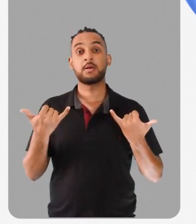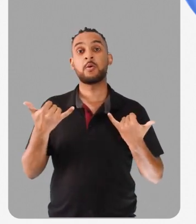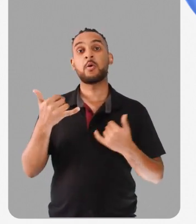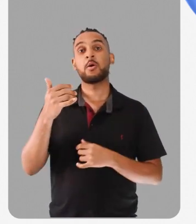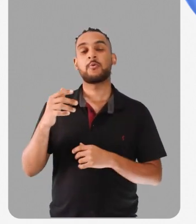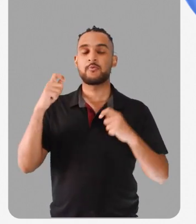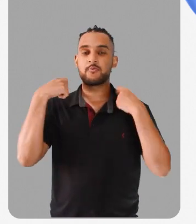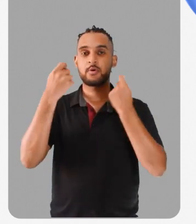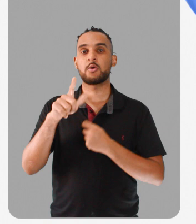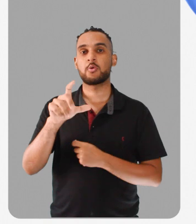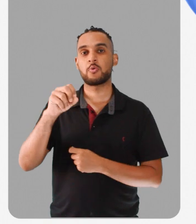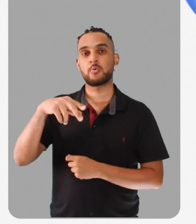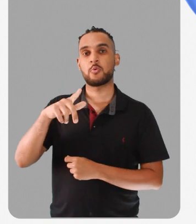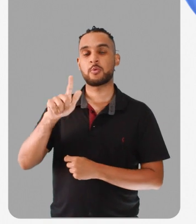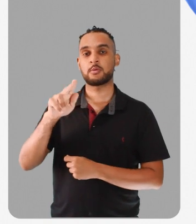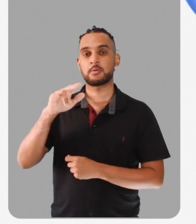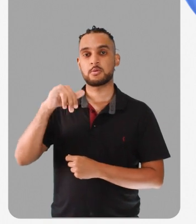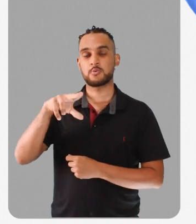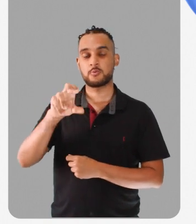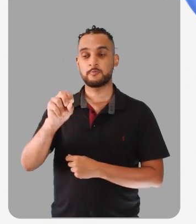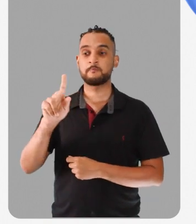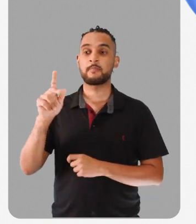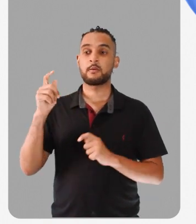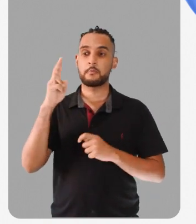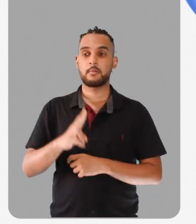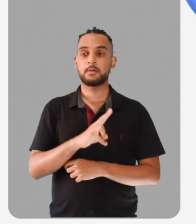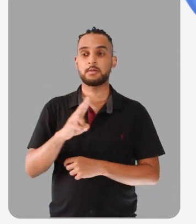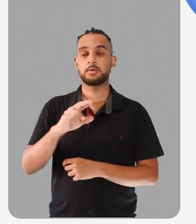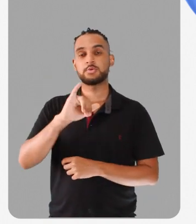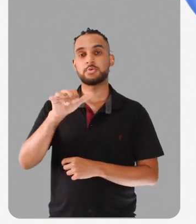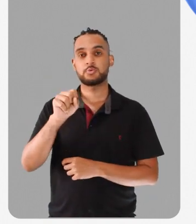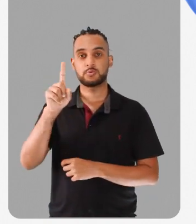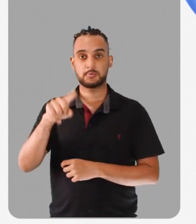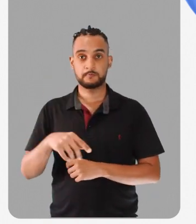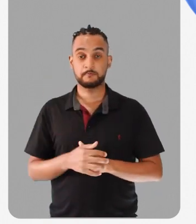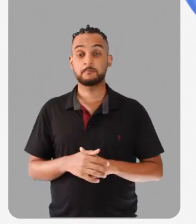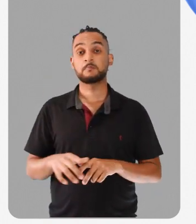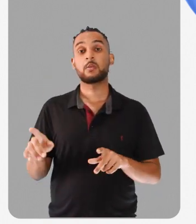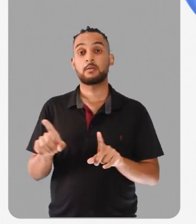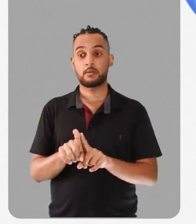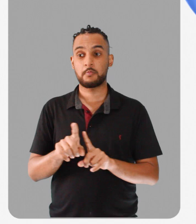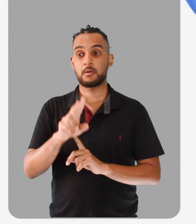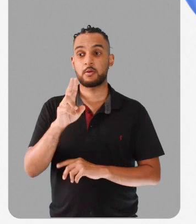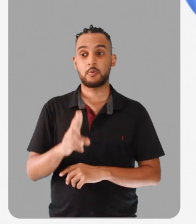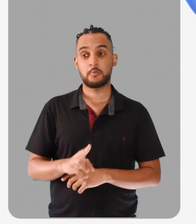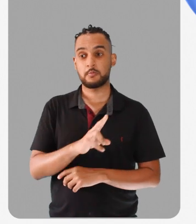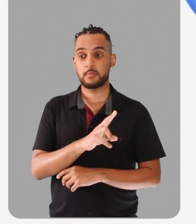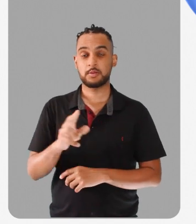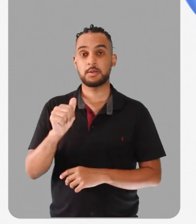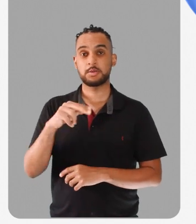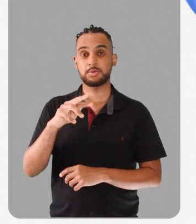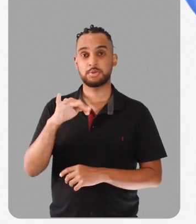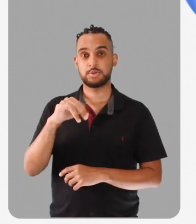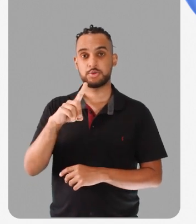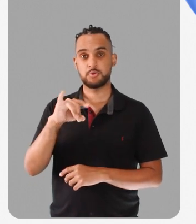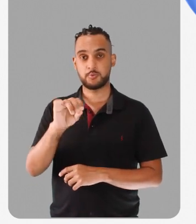mais um ano de vida, no dia 9, Frei Longuinho de Menezes e Padre Sérgio Ricardo Rezende. No dia 10, os padres Antídio